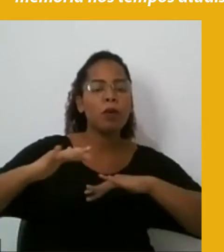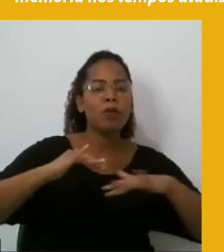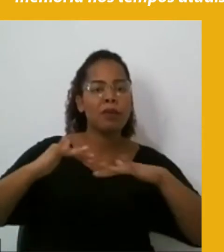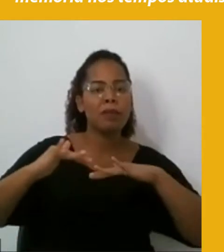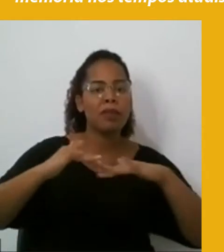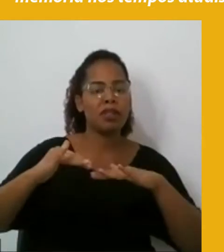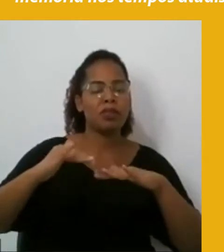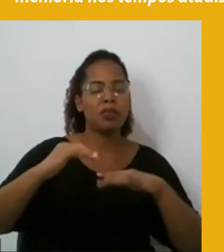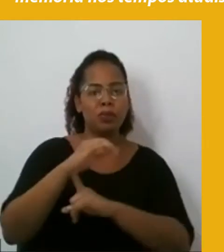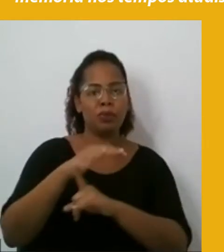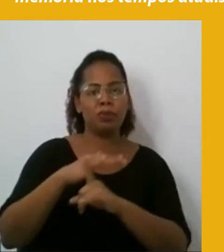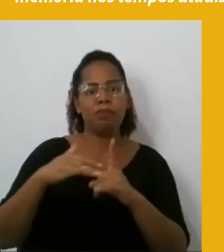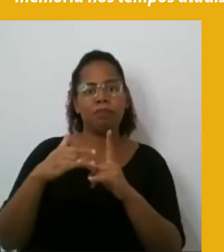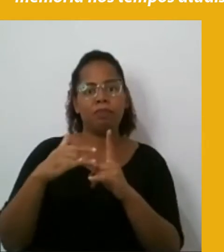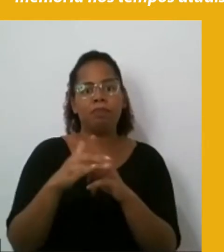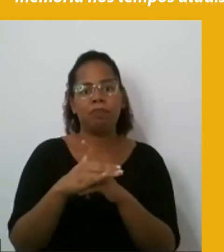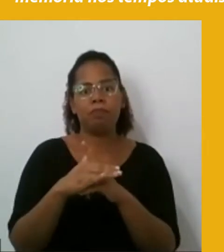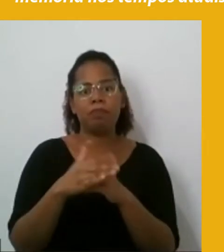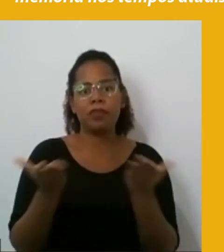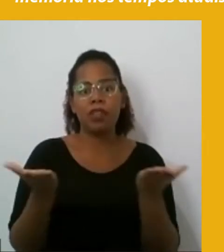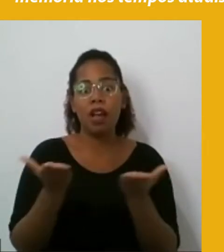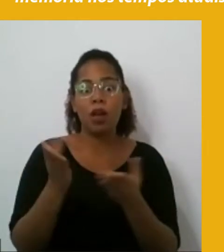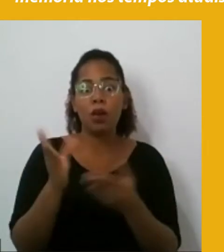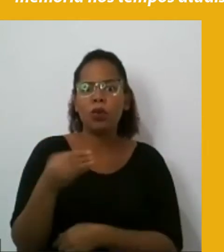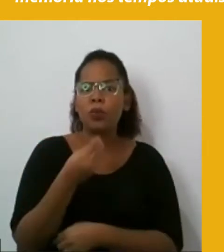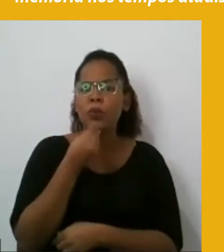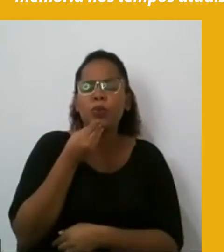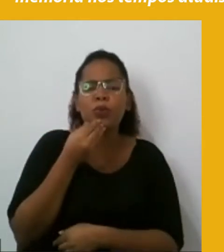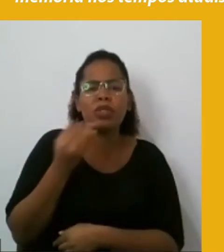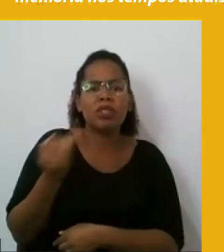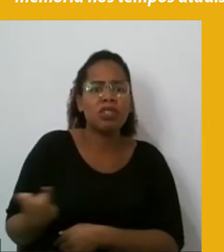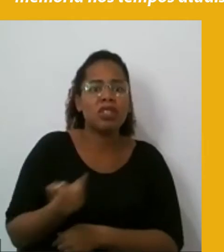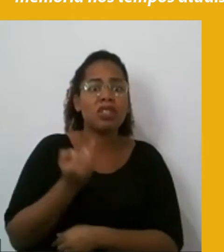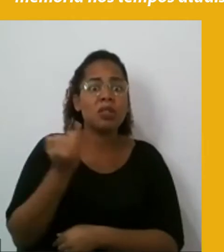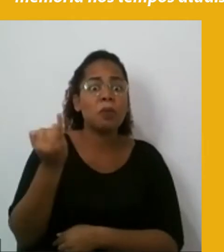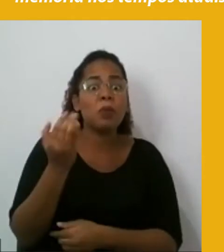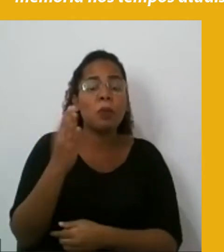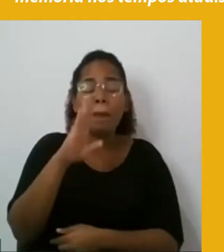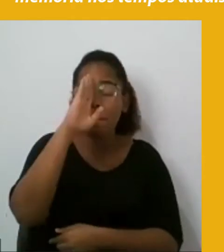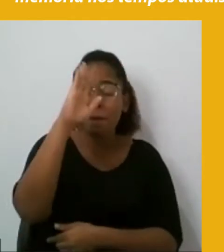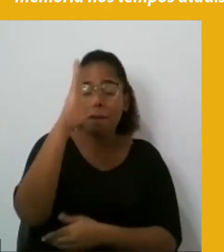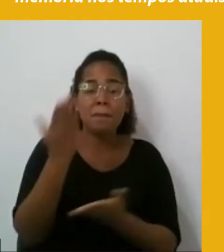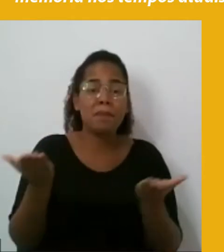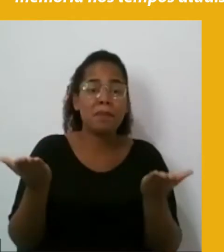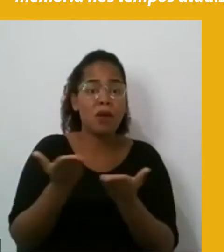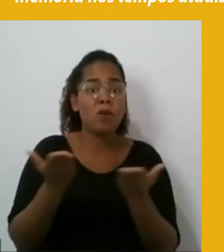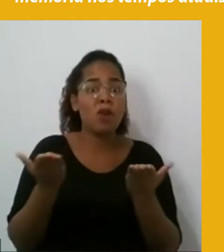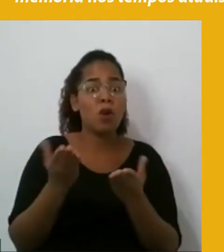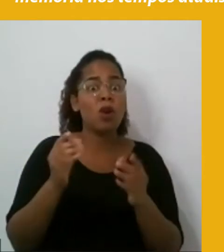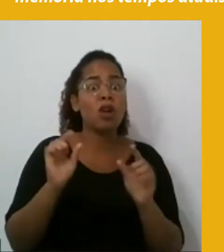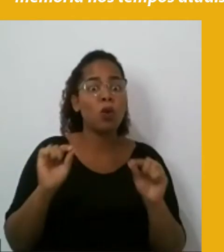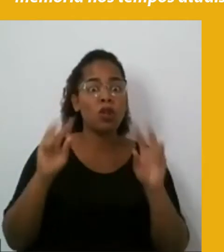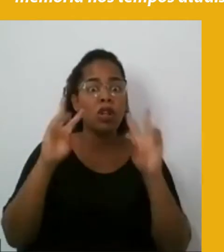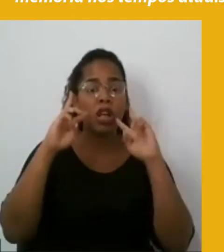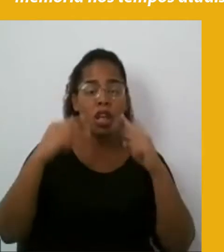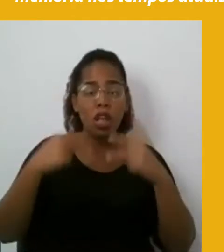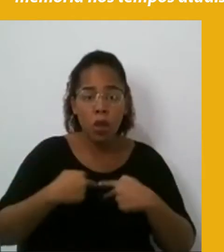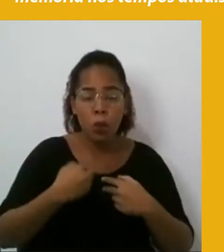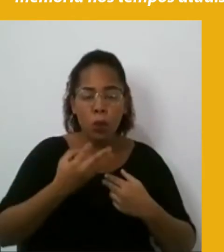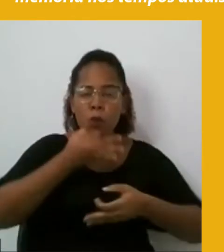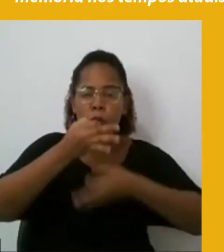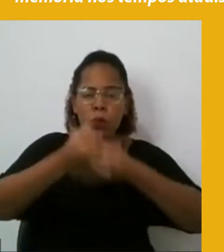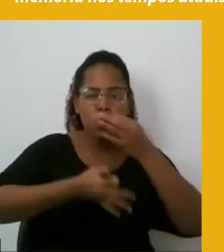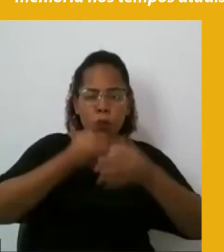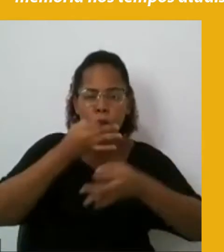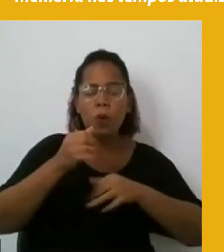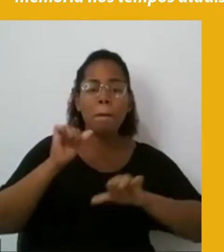perdida. Nós não podemos perder essa chance de uma profunda autocrítica, de uma transformação que diga, olha,